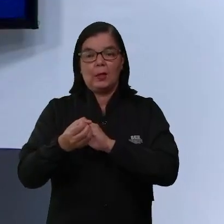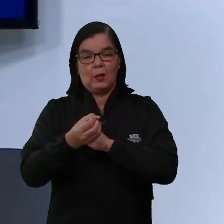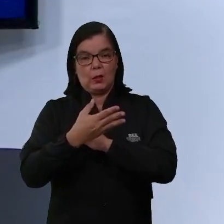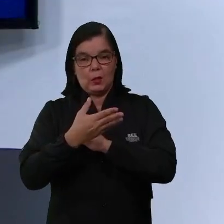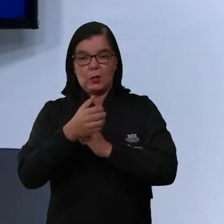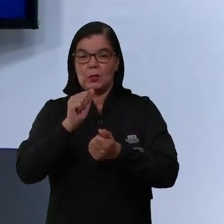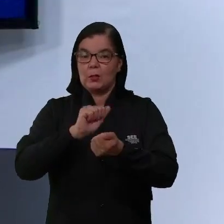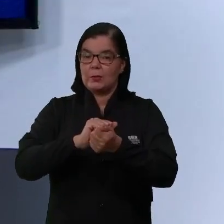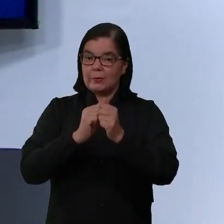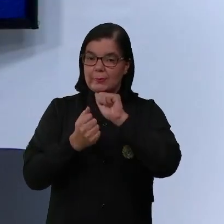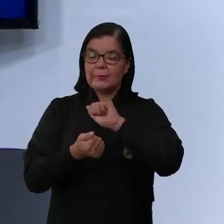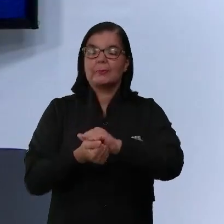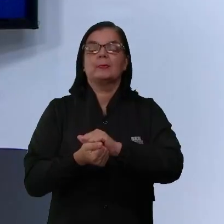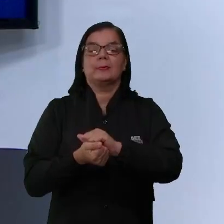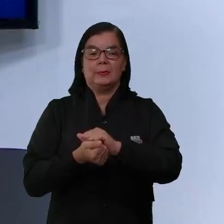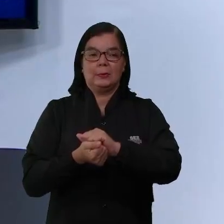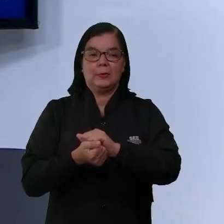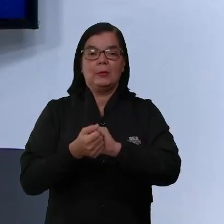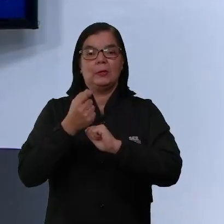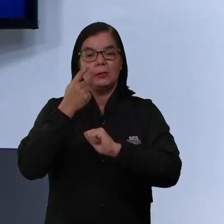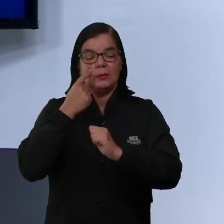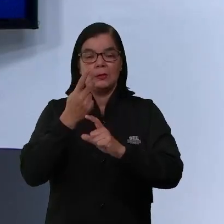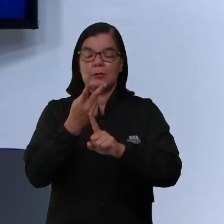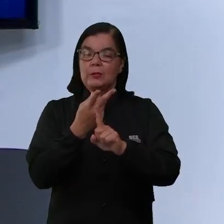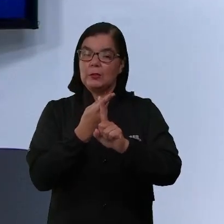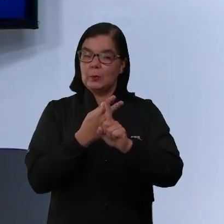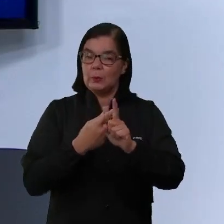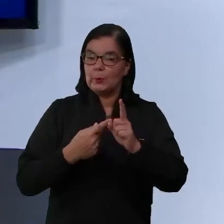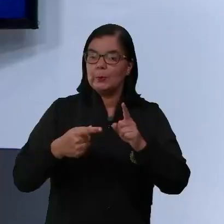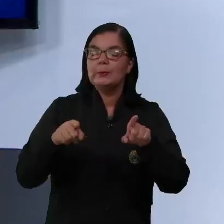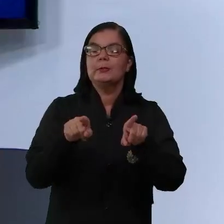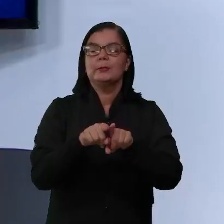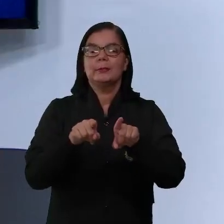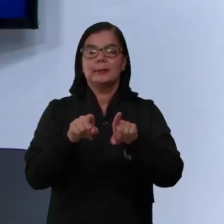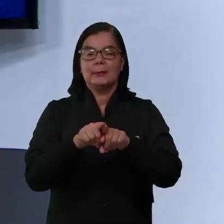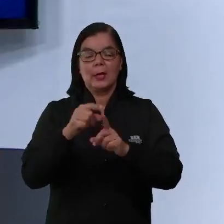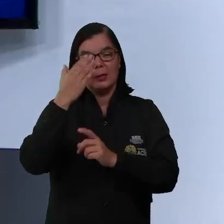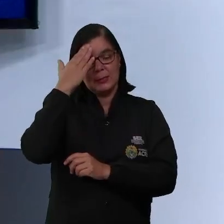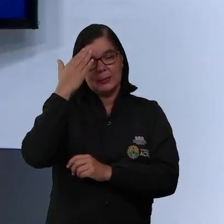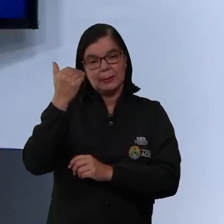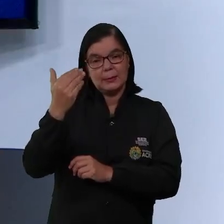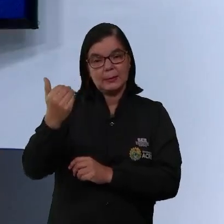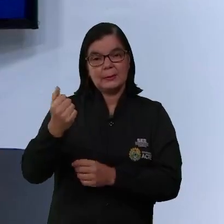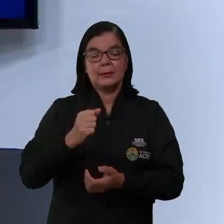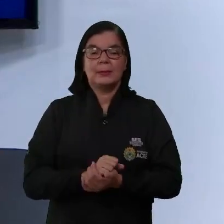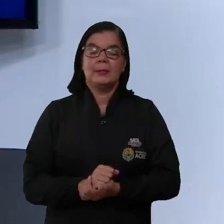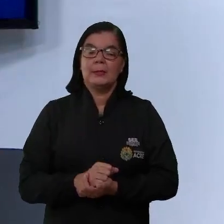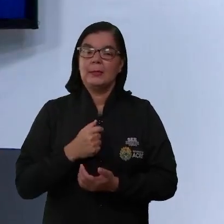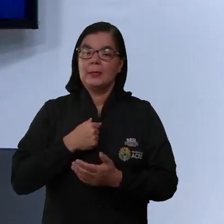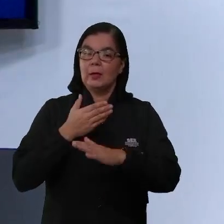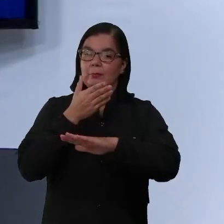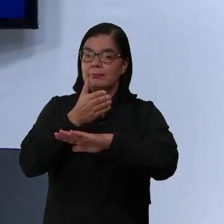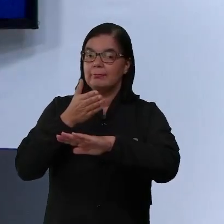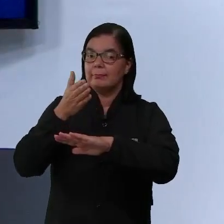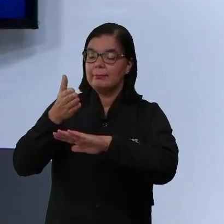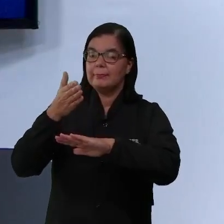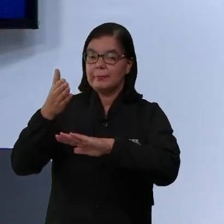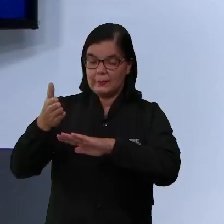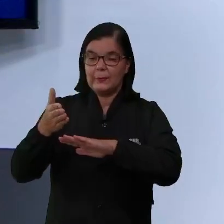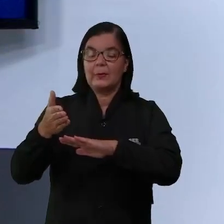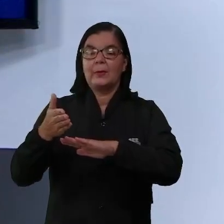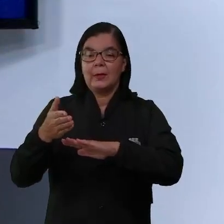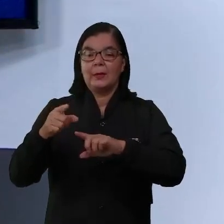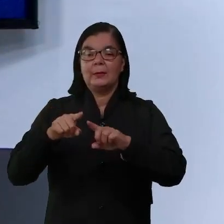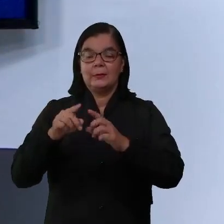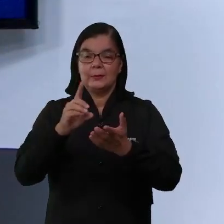novas adaptações dessas obras que foram famosas e estão aí circulando nas redes de